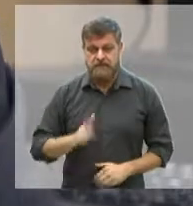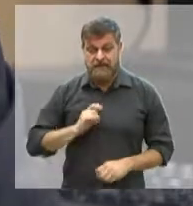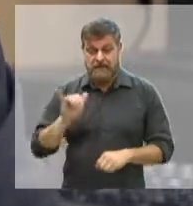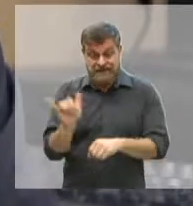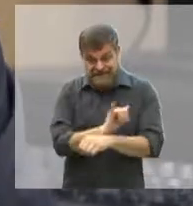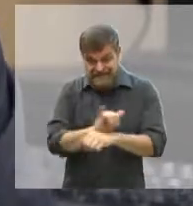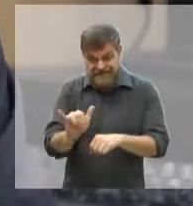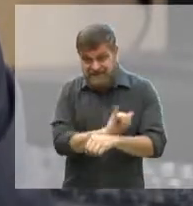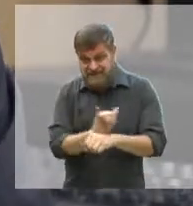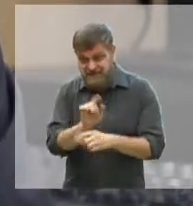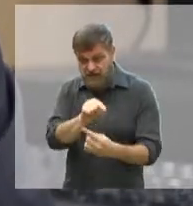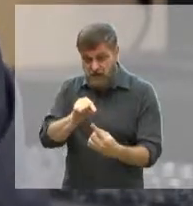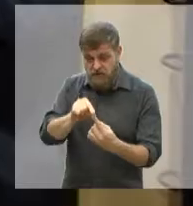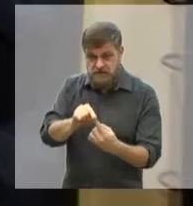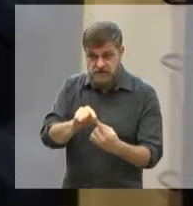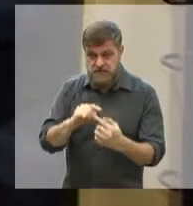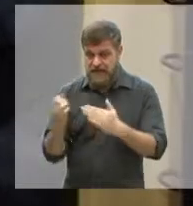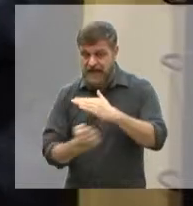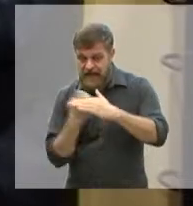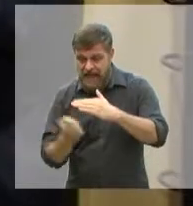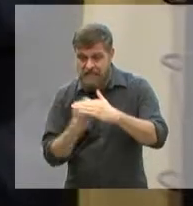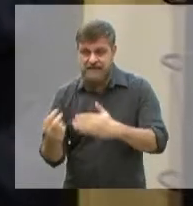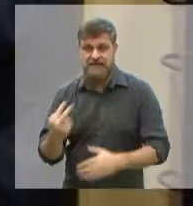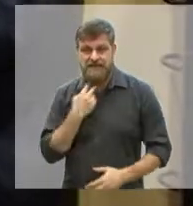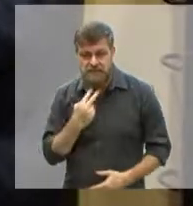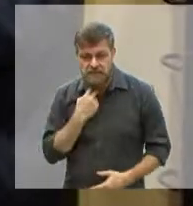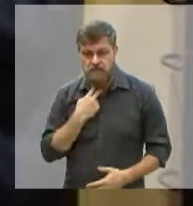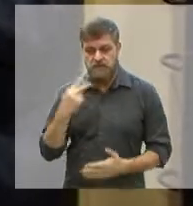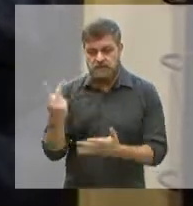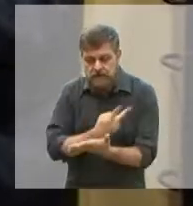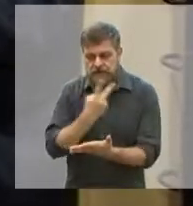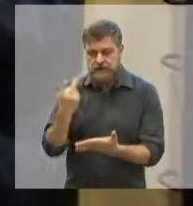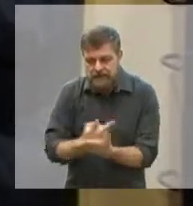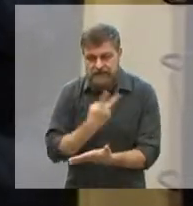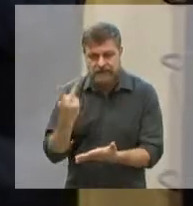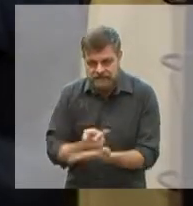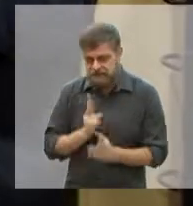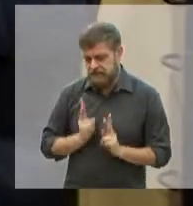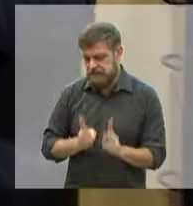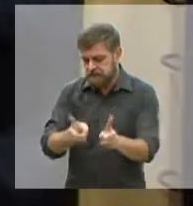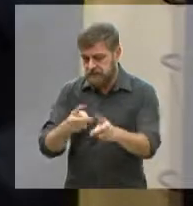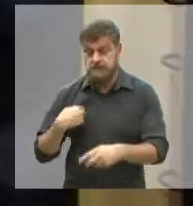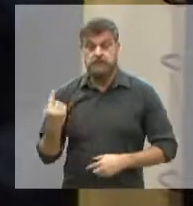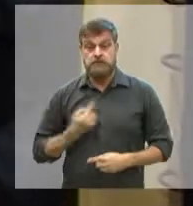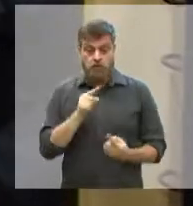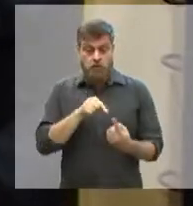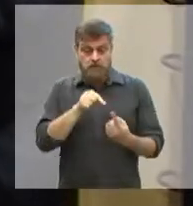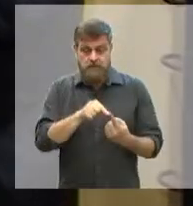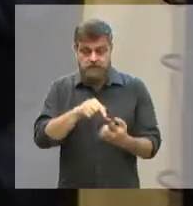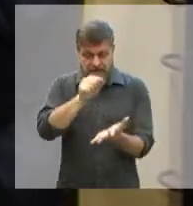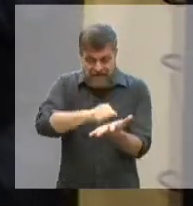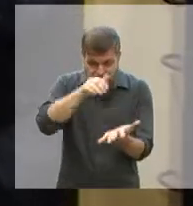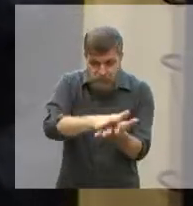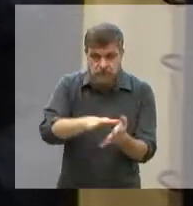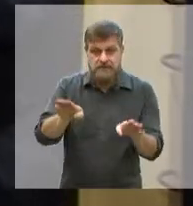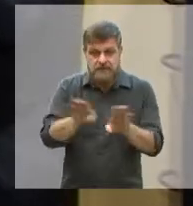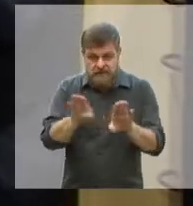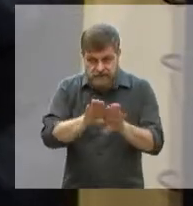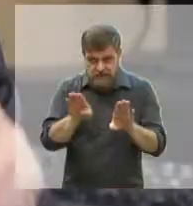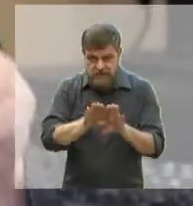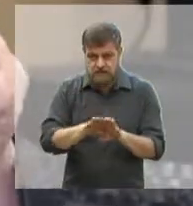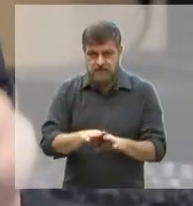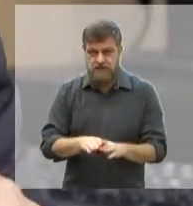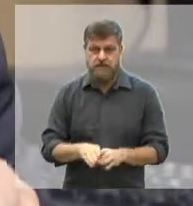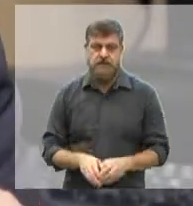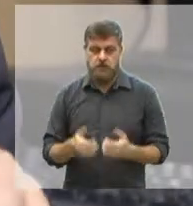instrumento para impedir que as empresas continuem fazendo isso. E aí o que nós queremos é que essas multas também são os autos de